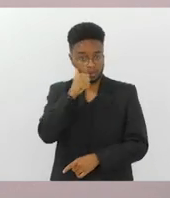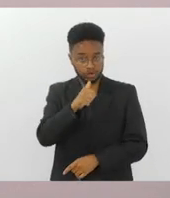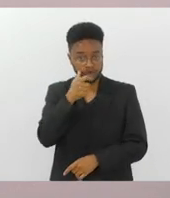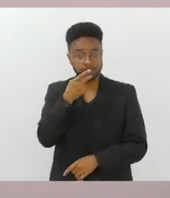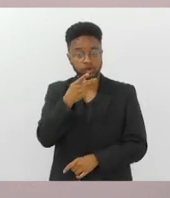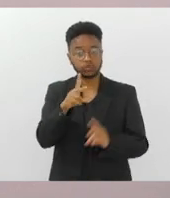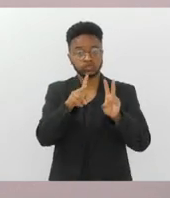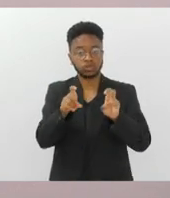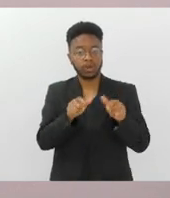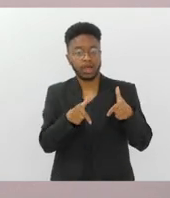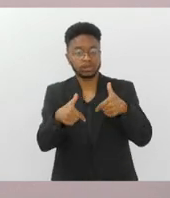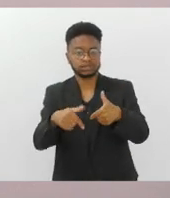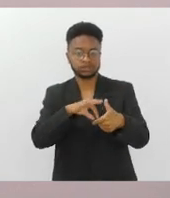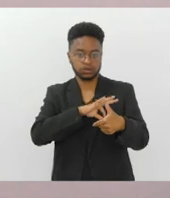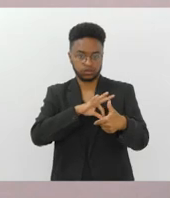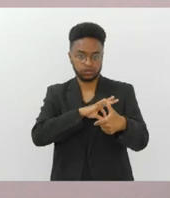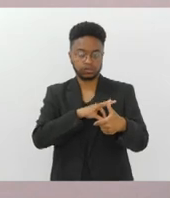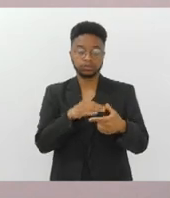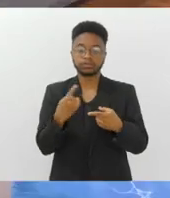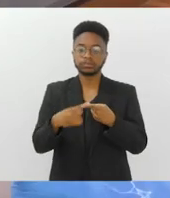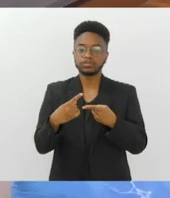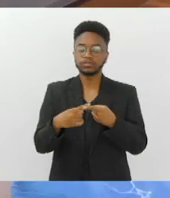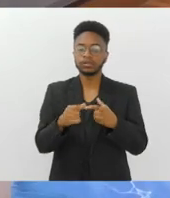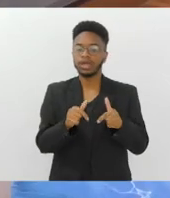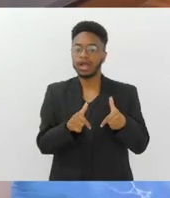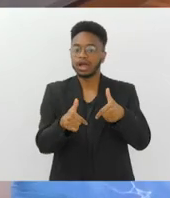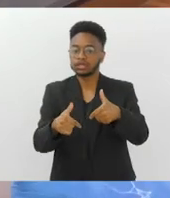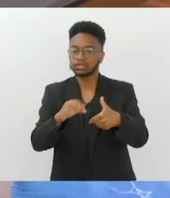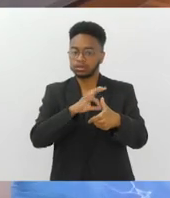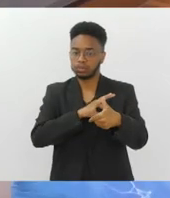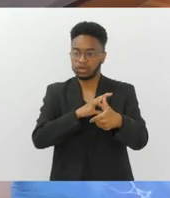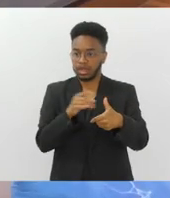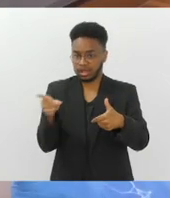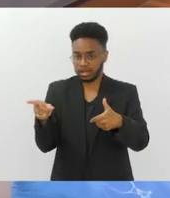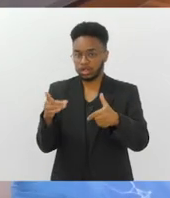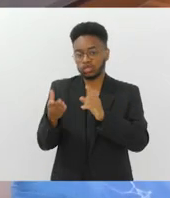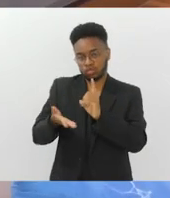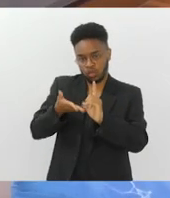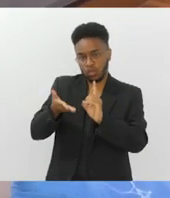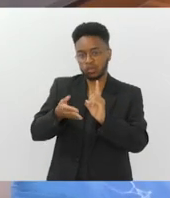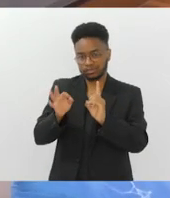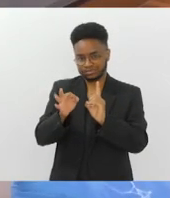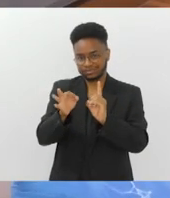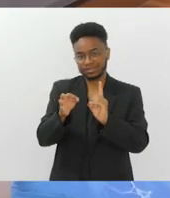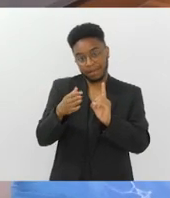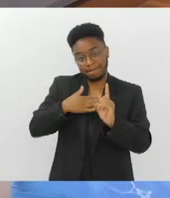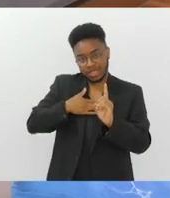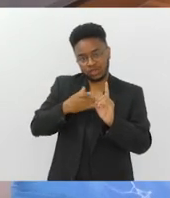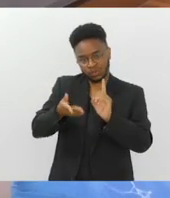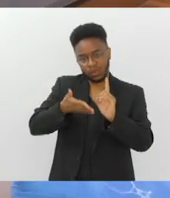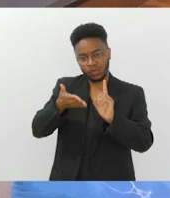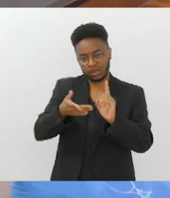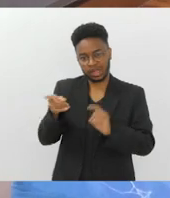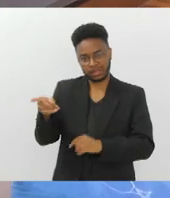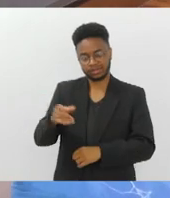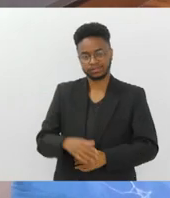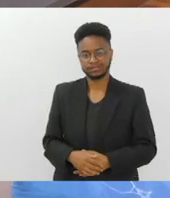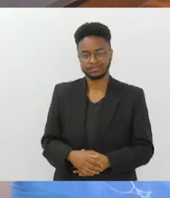operações policiais. As operações policiais, e Mariluce é minha doula, né, gente? Só para dizer aqui para